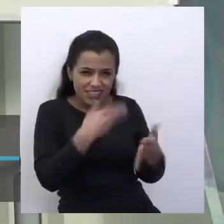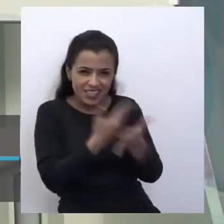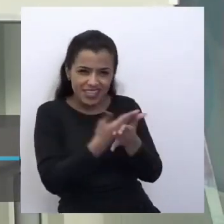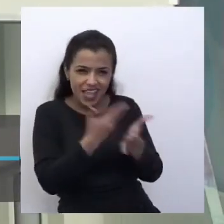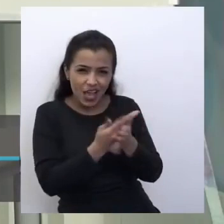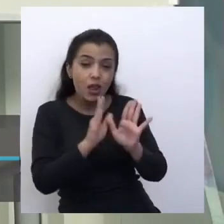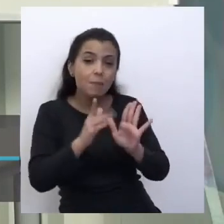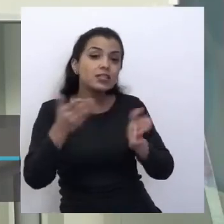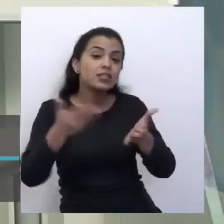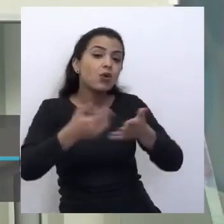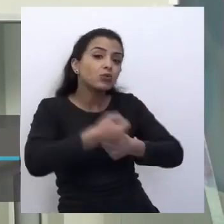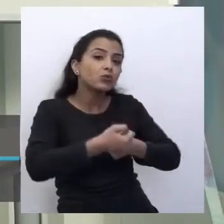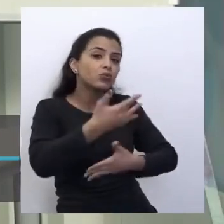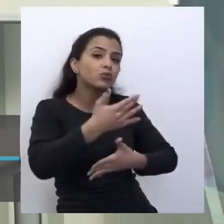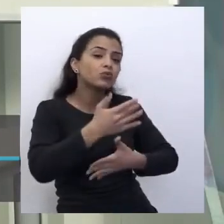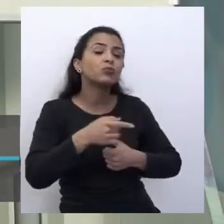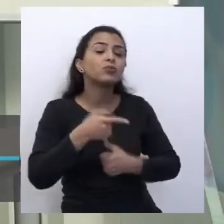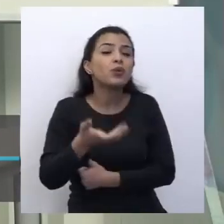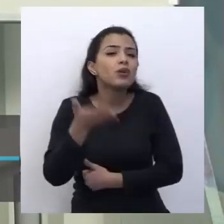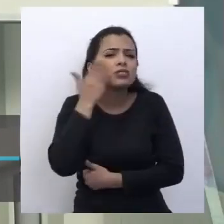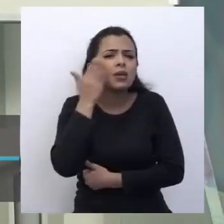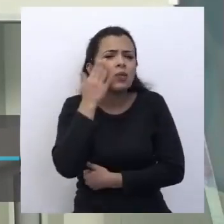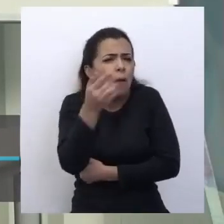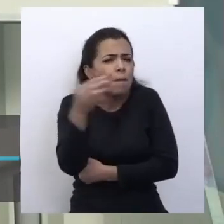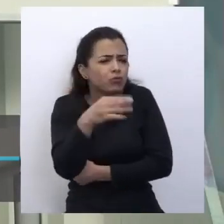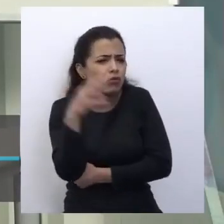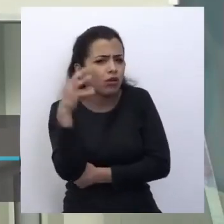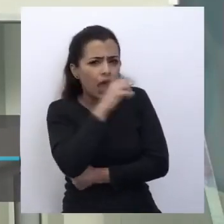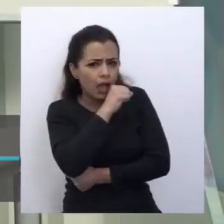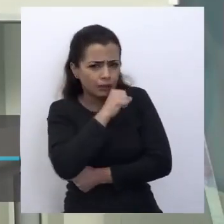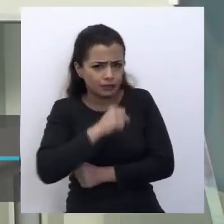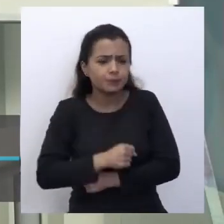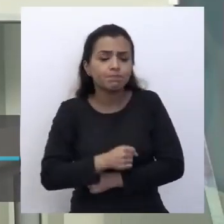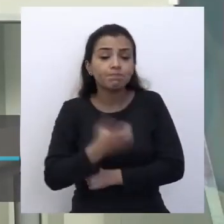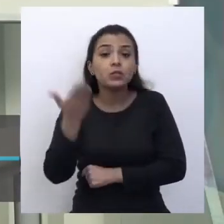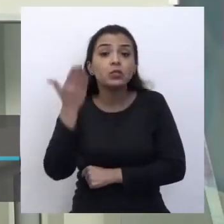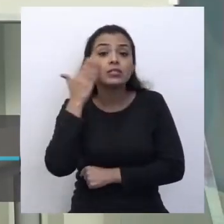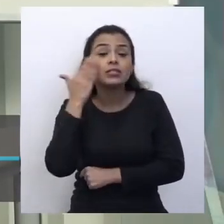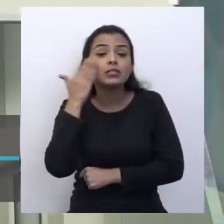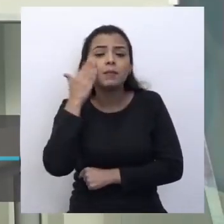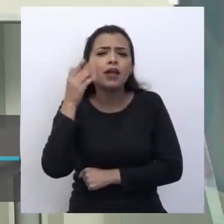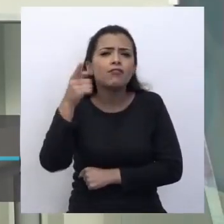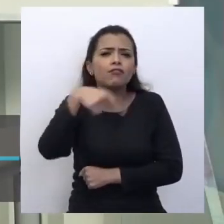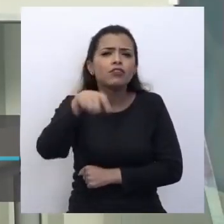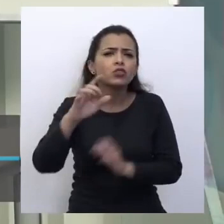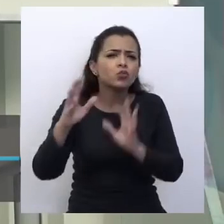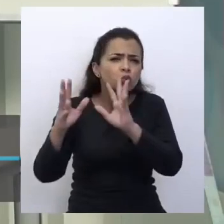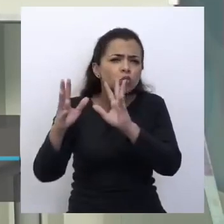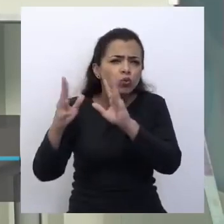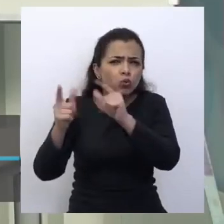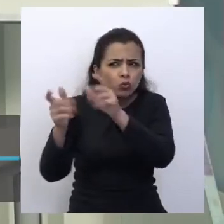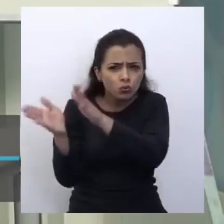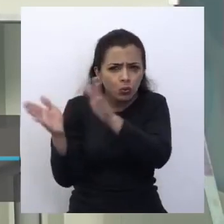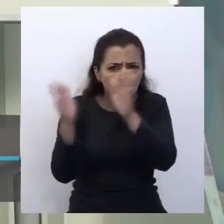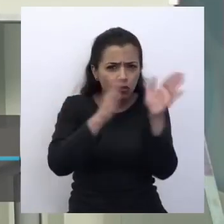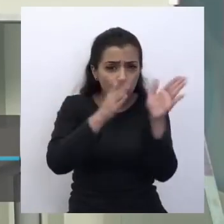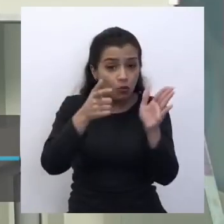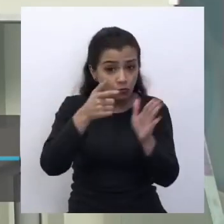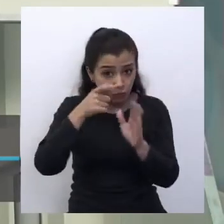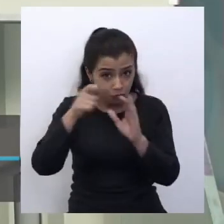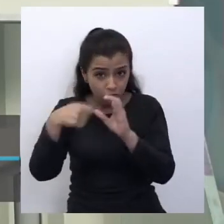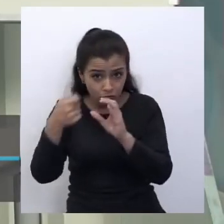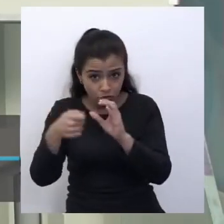chat aqui, que eu quero saber, 1 minutinho só de chat. Eu quero saber, de todos os vídeos que a gente assistiu, se vocês